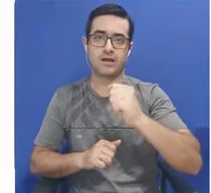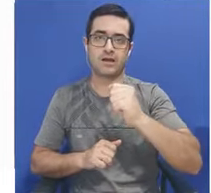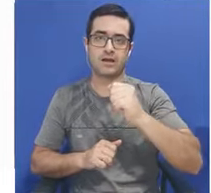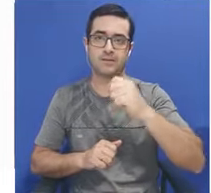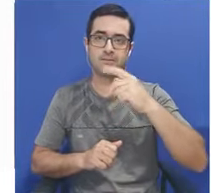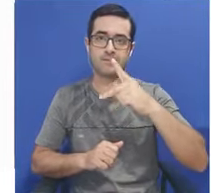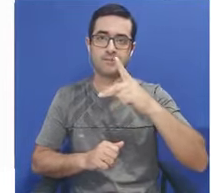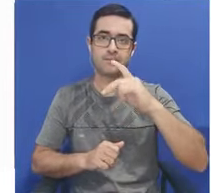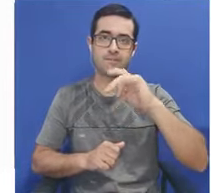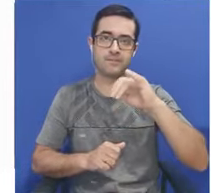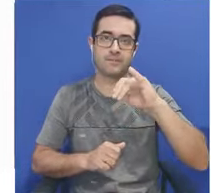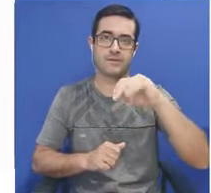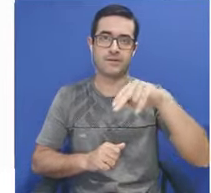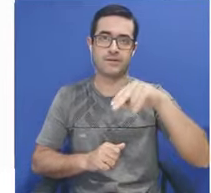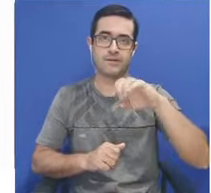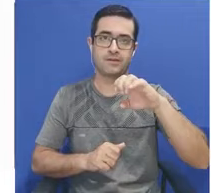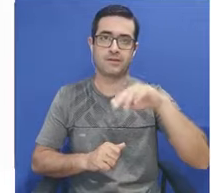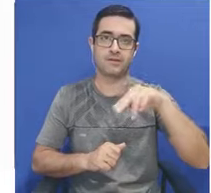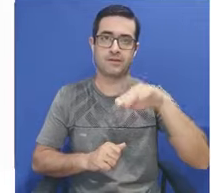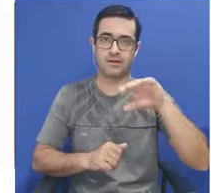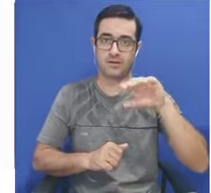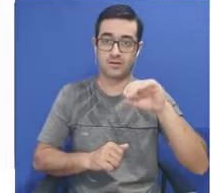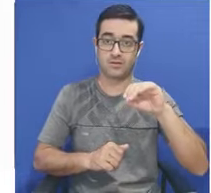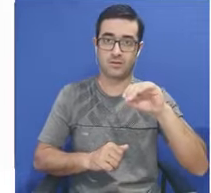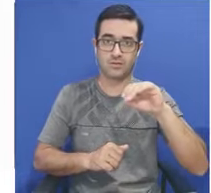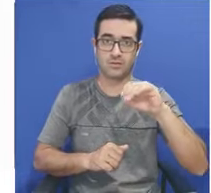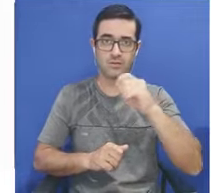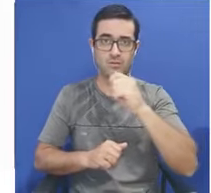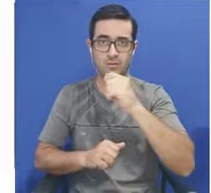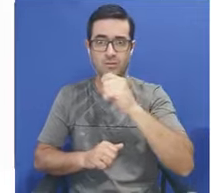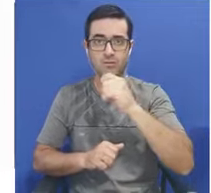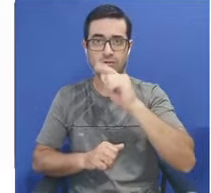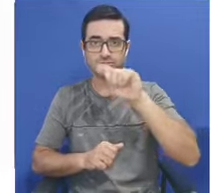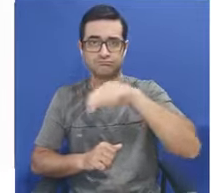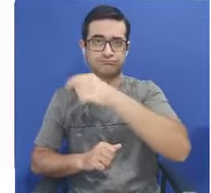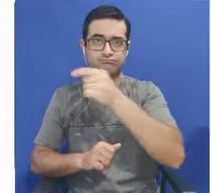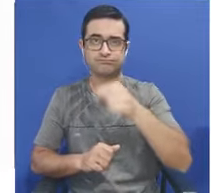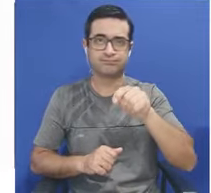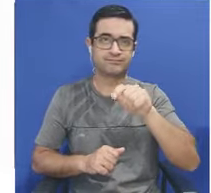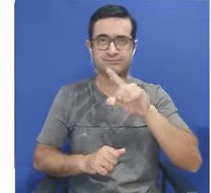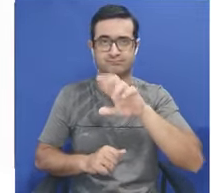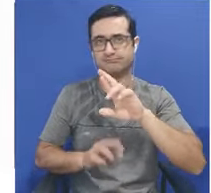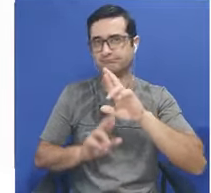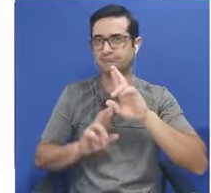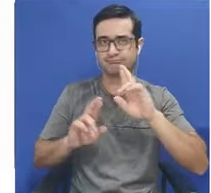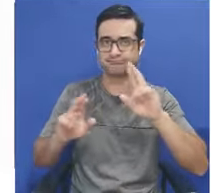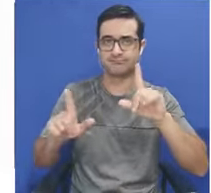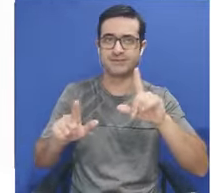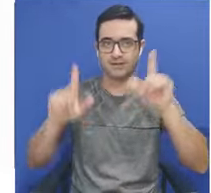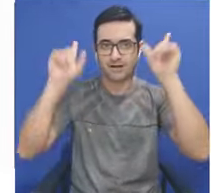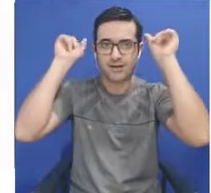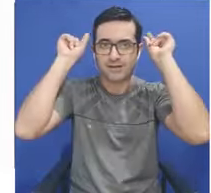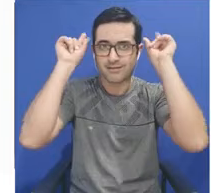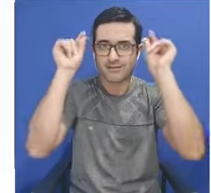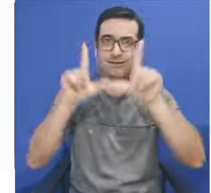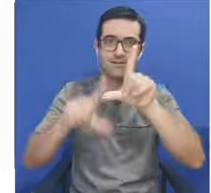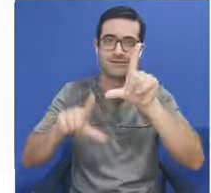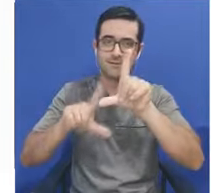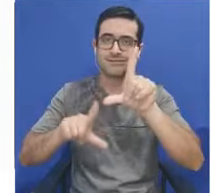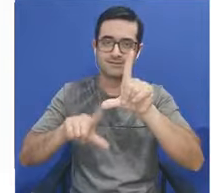símbolo, né? No alfabeto grego. Um antisséptico natural encontrado na resina